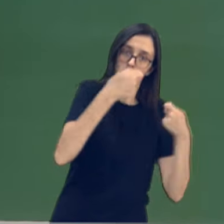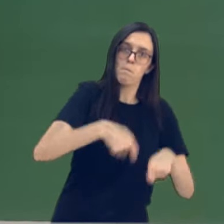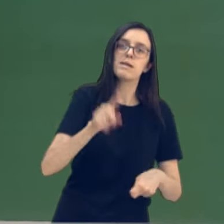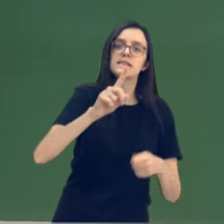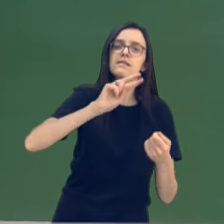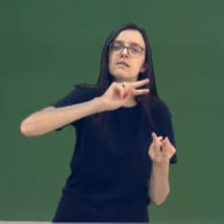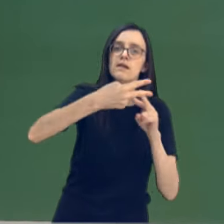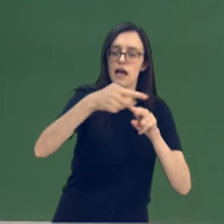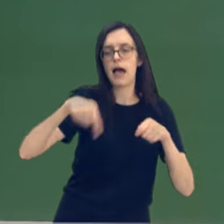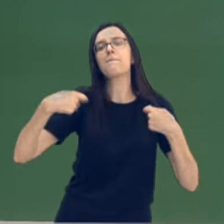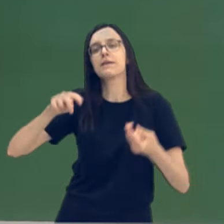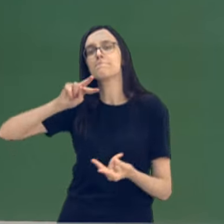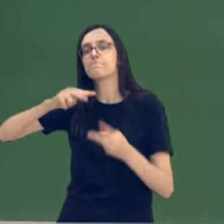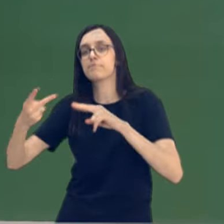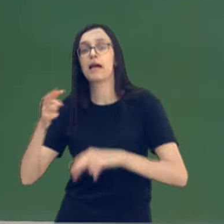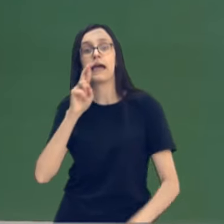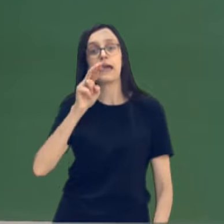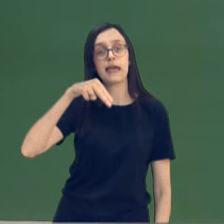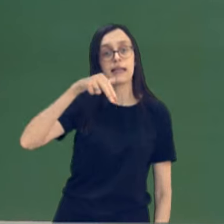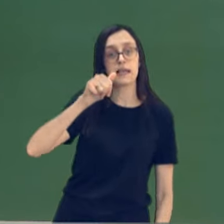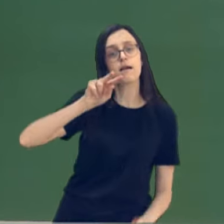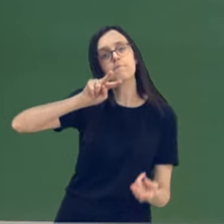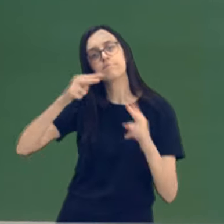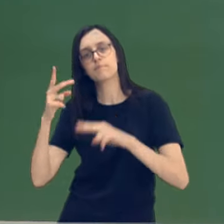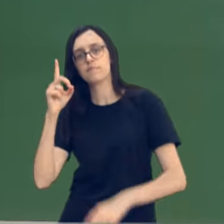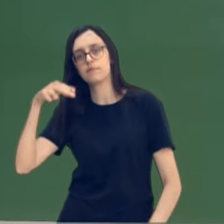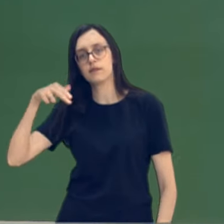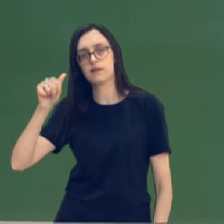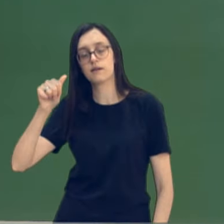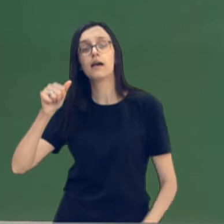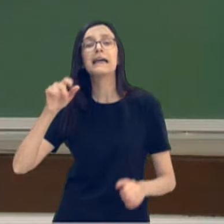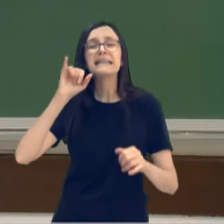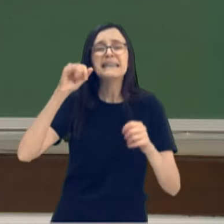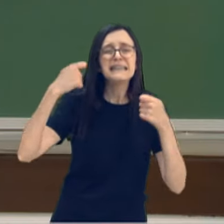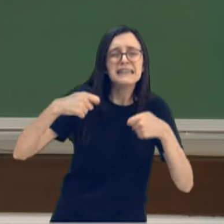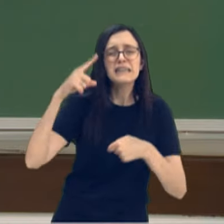DNA. Mais detalhes sobre isso? Aula 2, vírus.